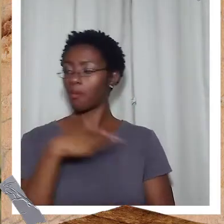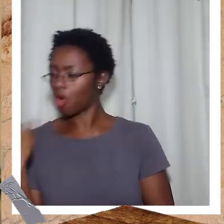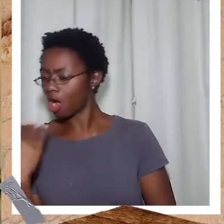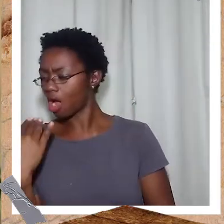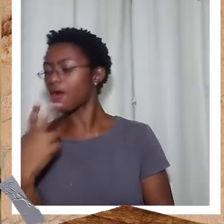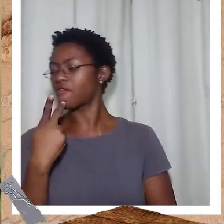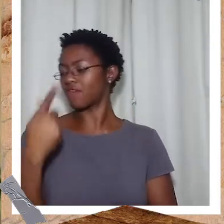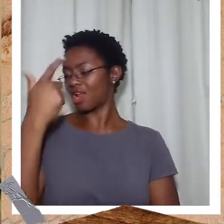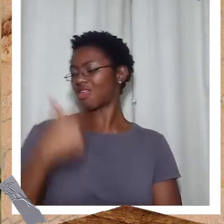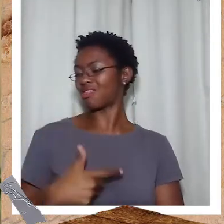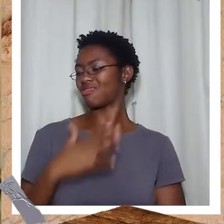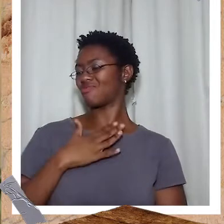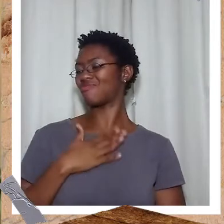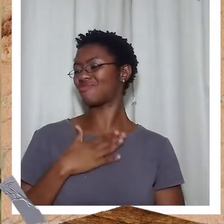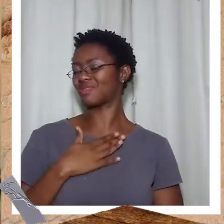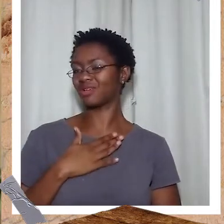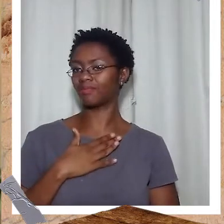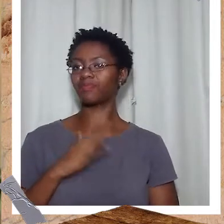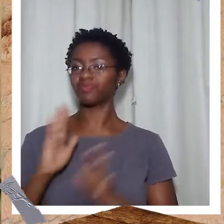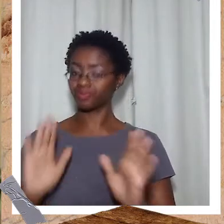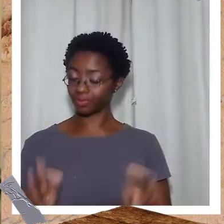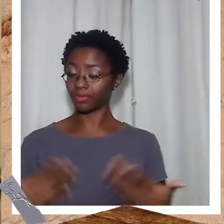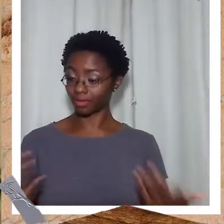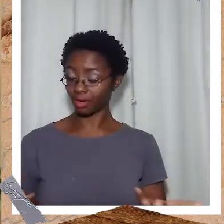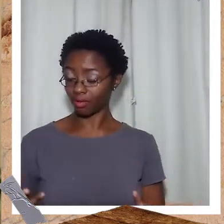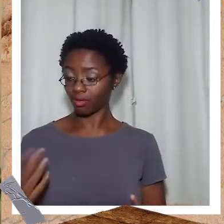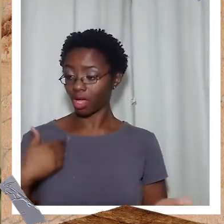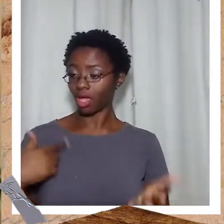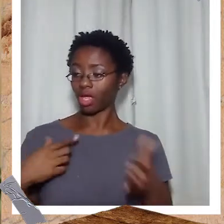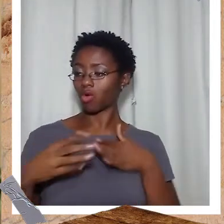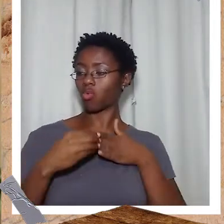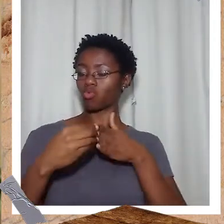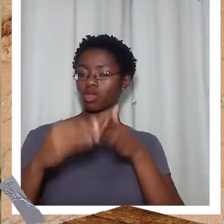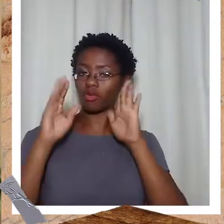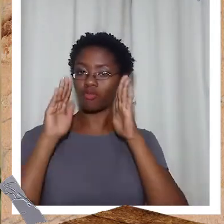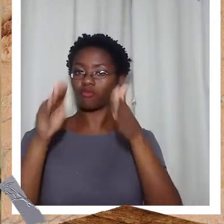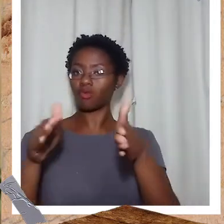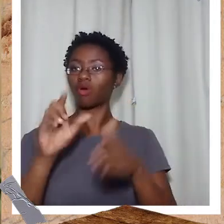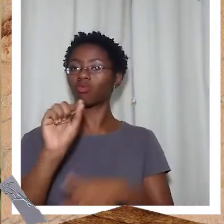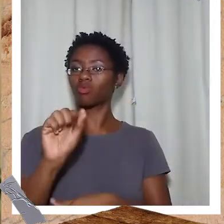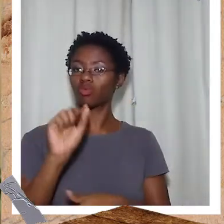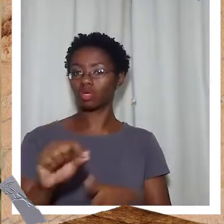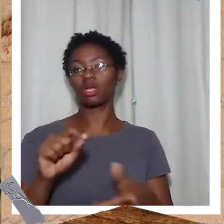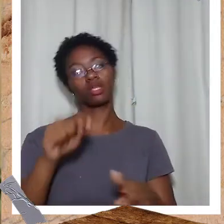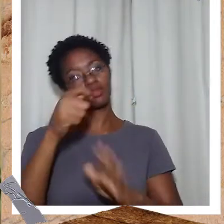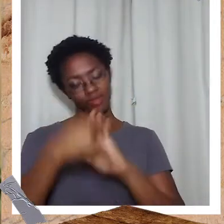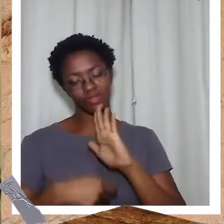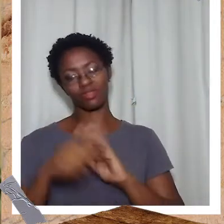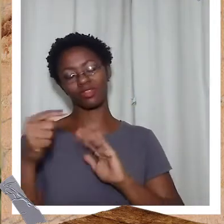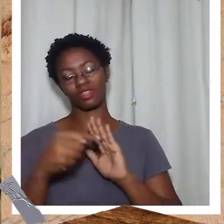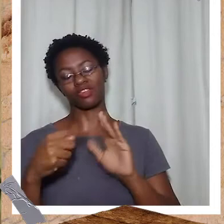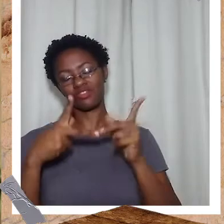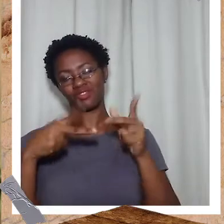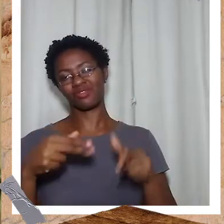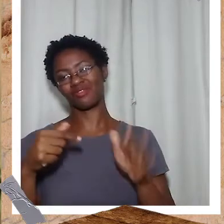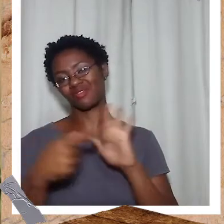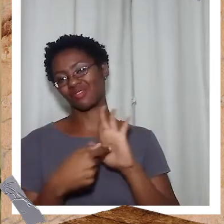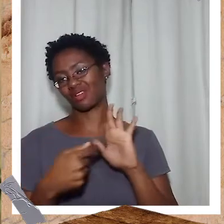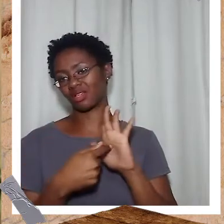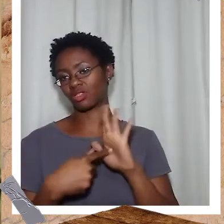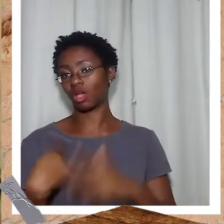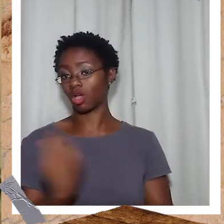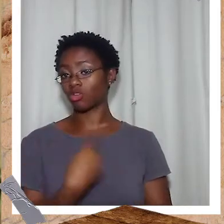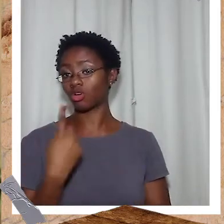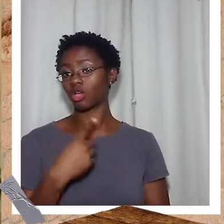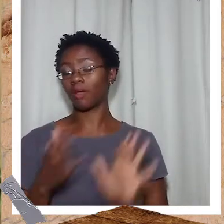a partir desses escritos de Carolina que a gente tem se guiado. É claro que as nossas hipóteses, né, as nossas